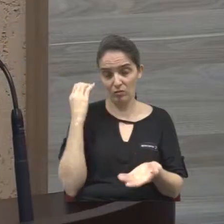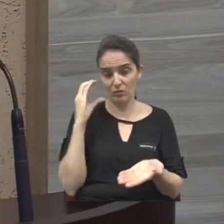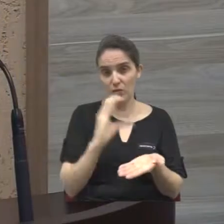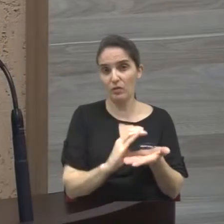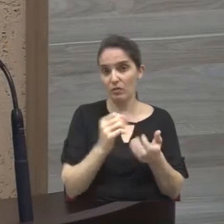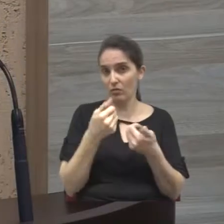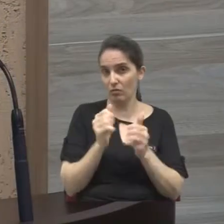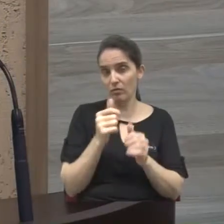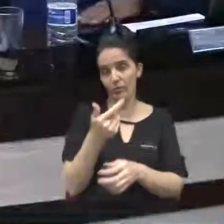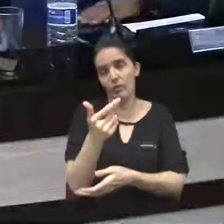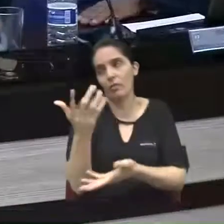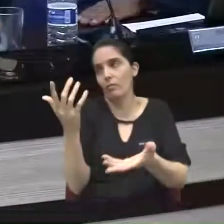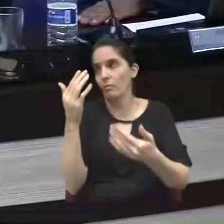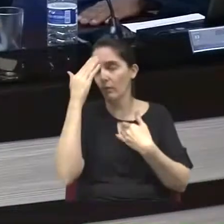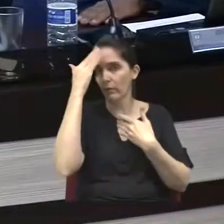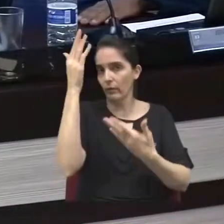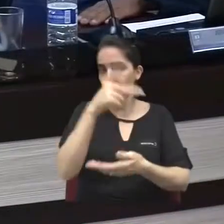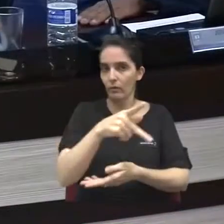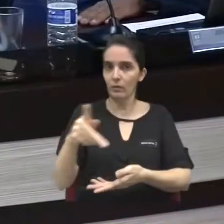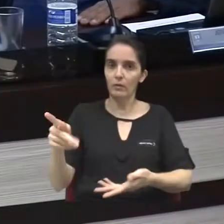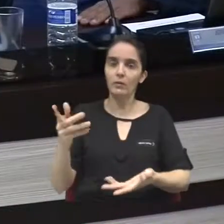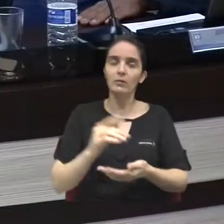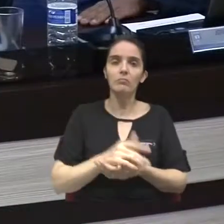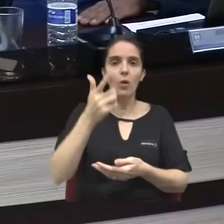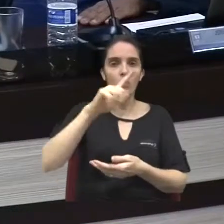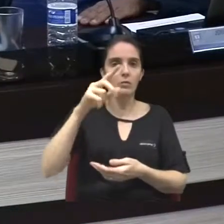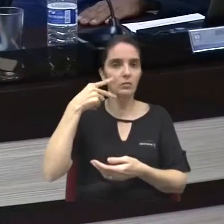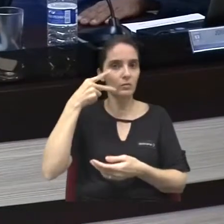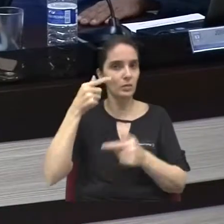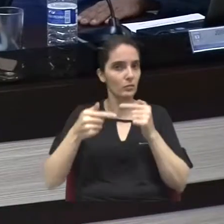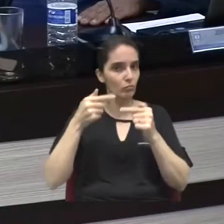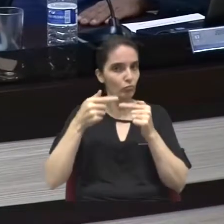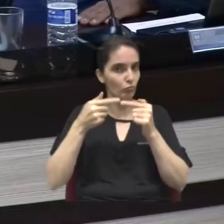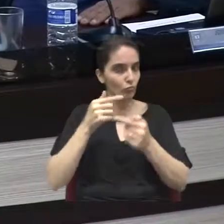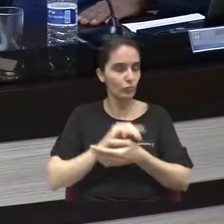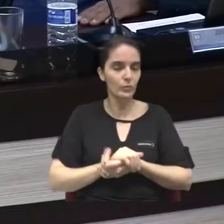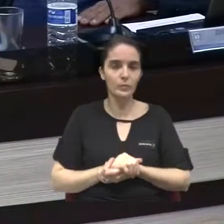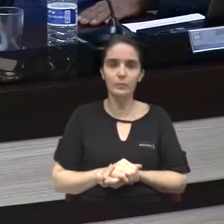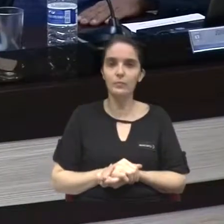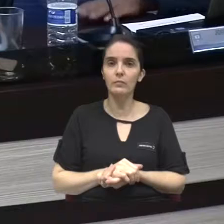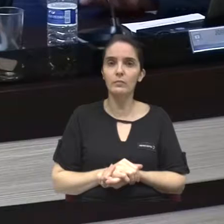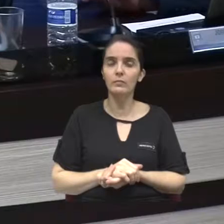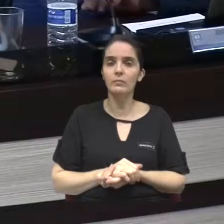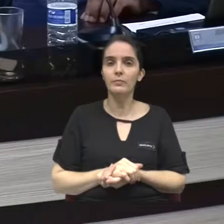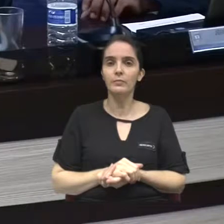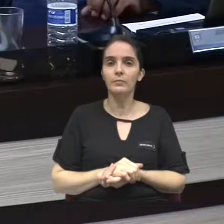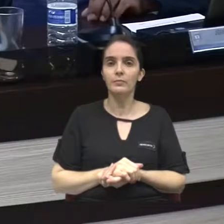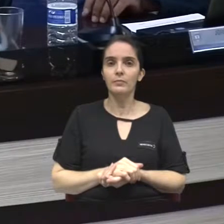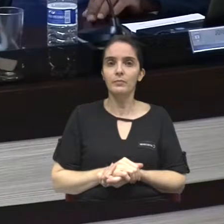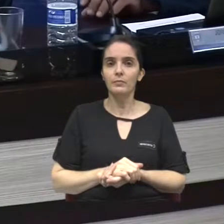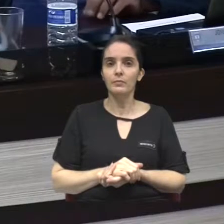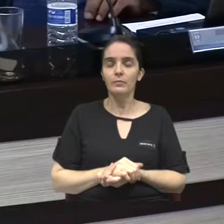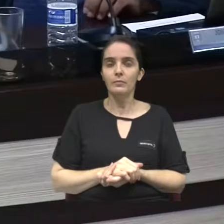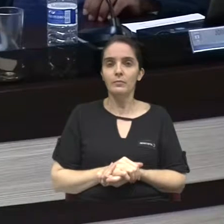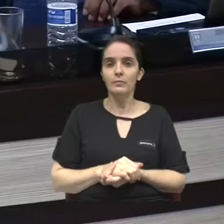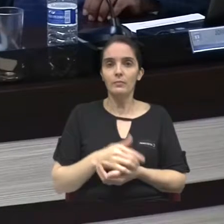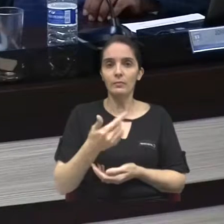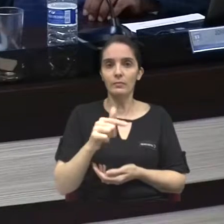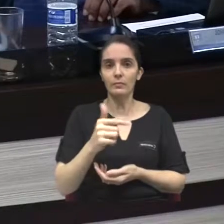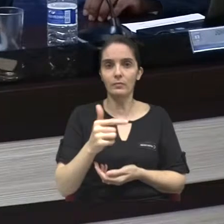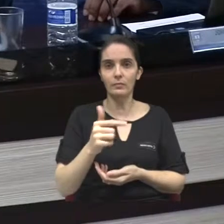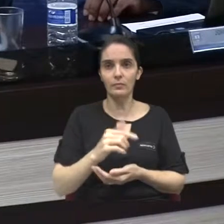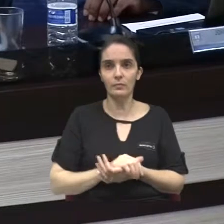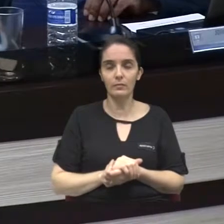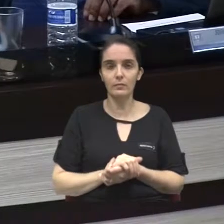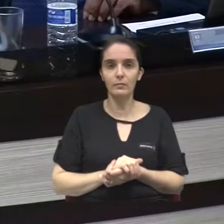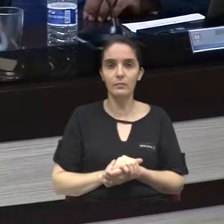senhor presidente. Mais algum vereador deseja discutir a moção? Não havendo, a